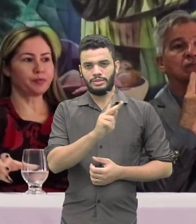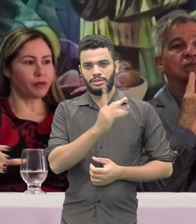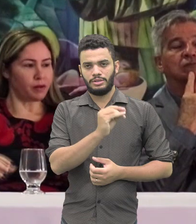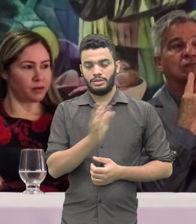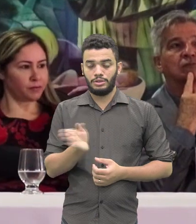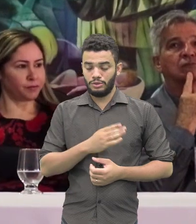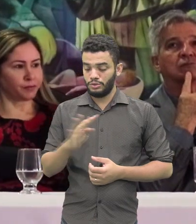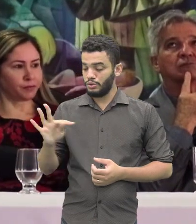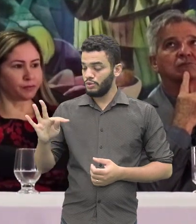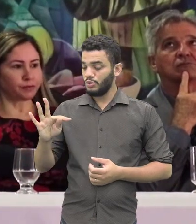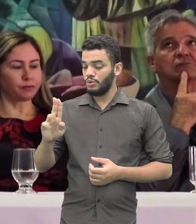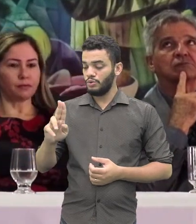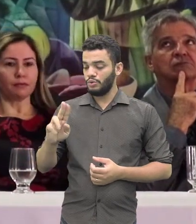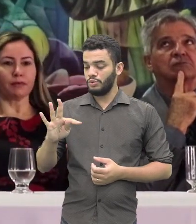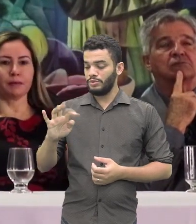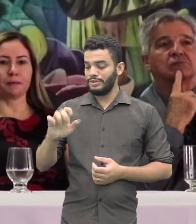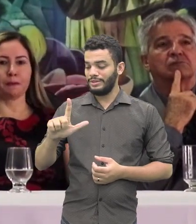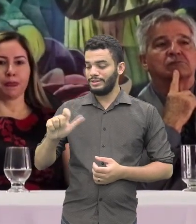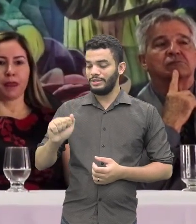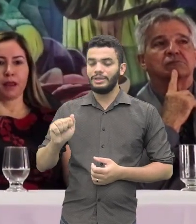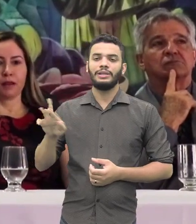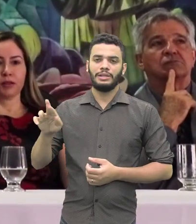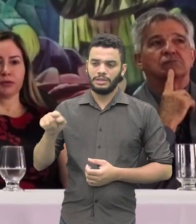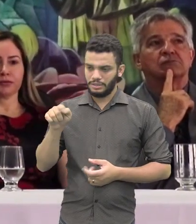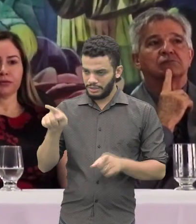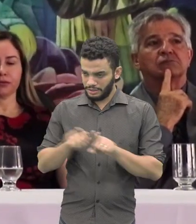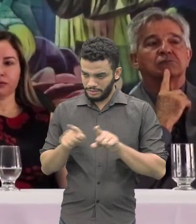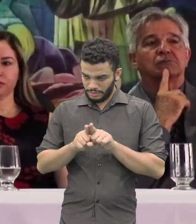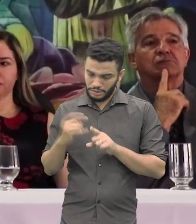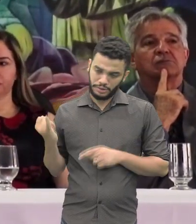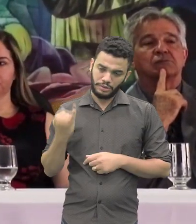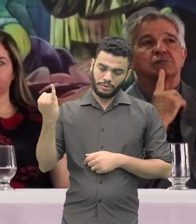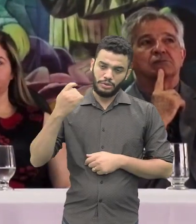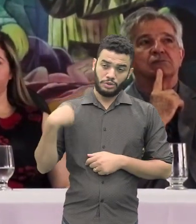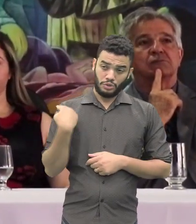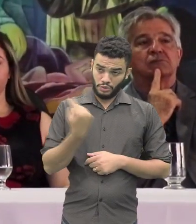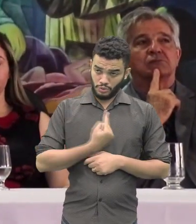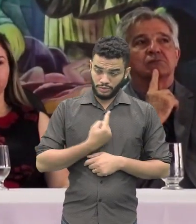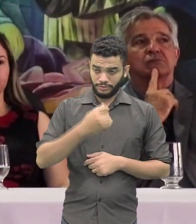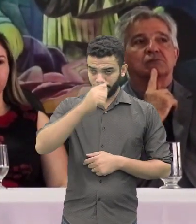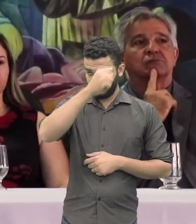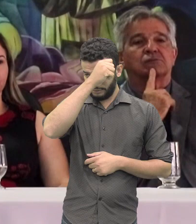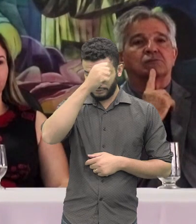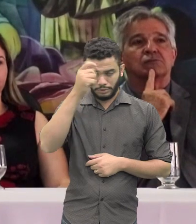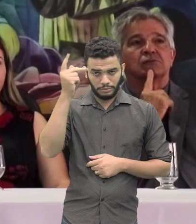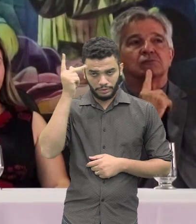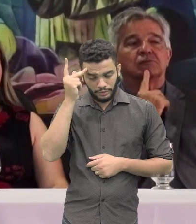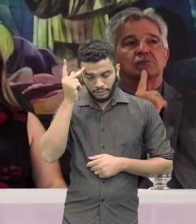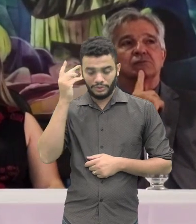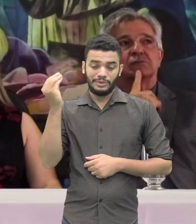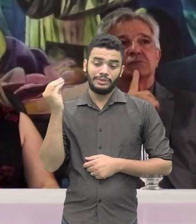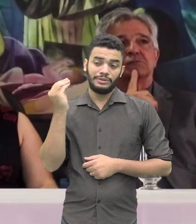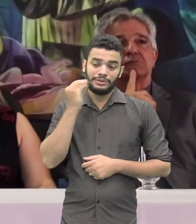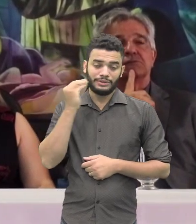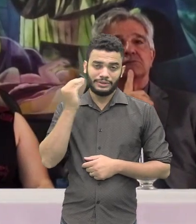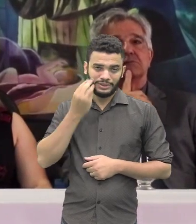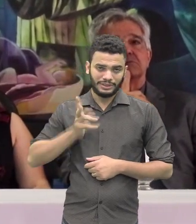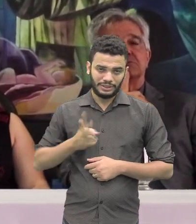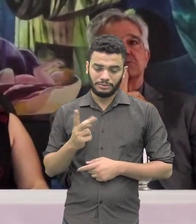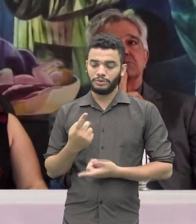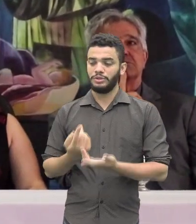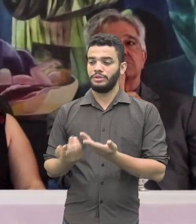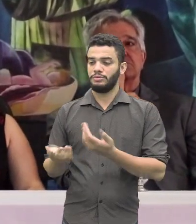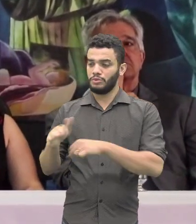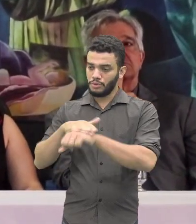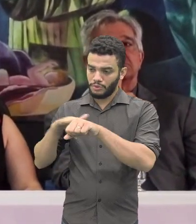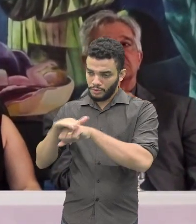e a Prefeitura vai estar sempre aberta ao diálogo e buscando as soluções para todos os problemas que aparecerem né Queria